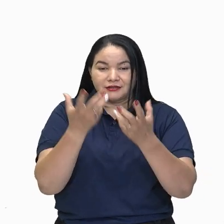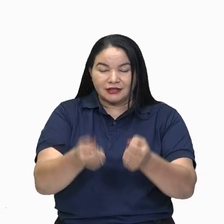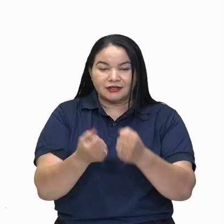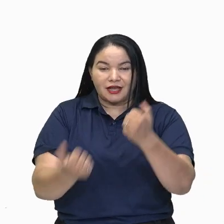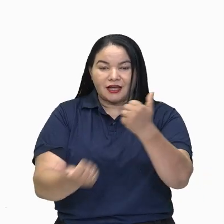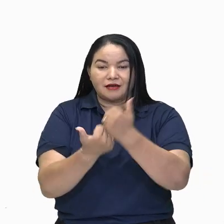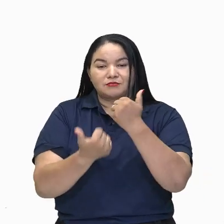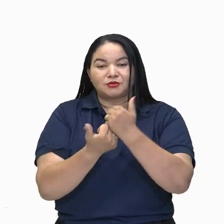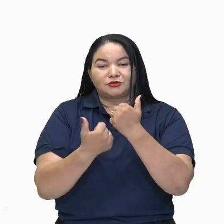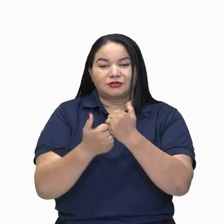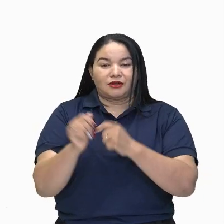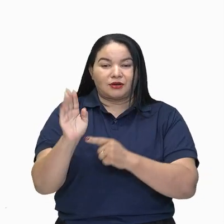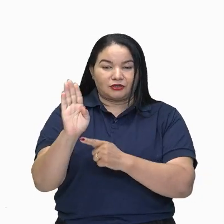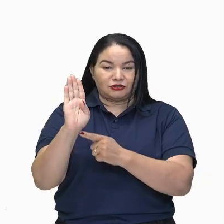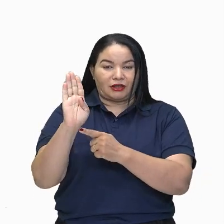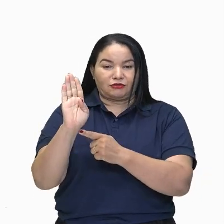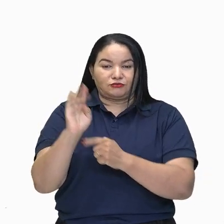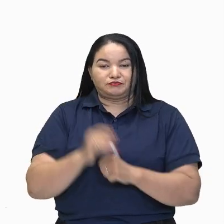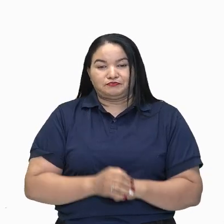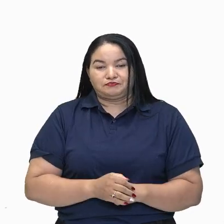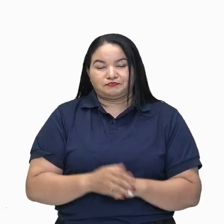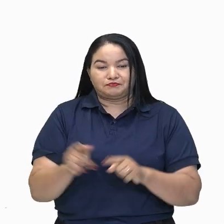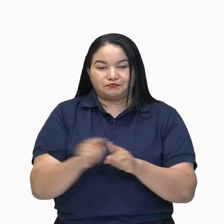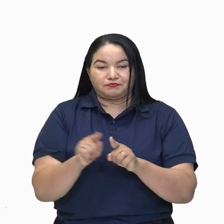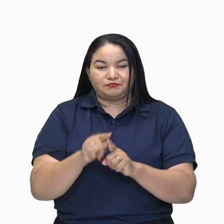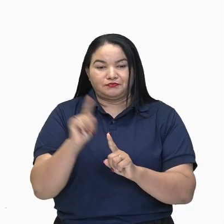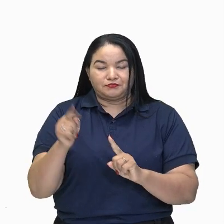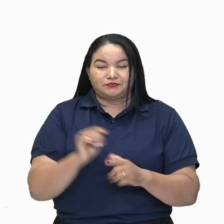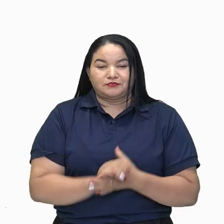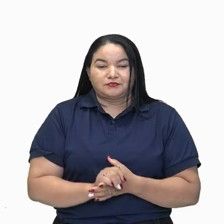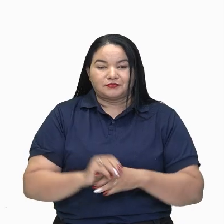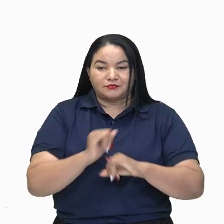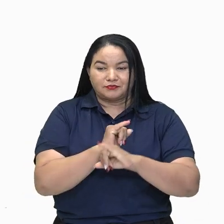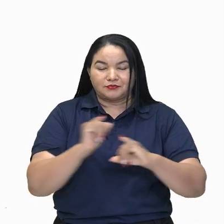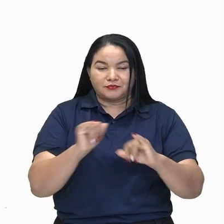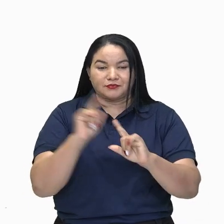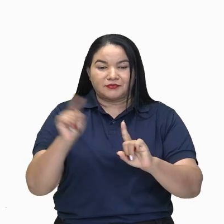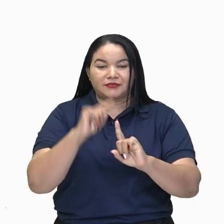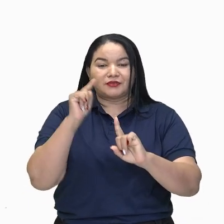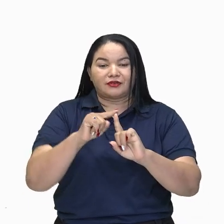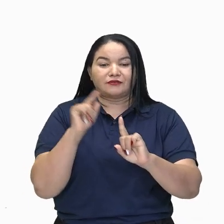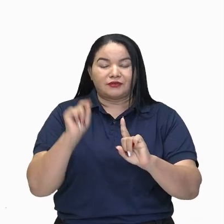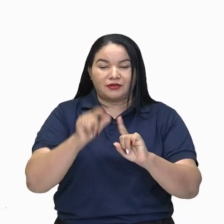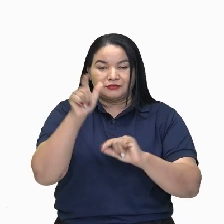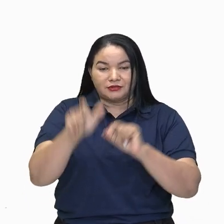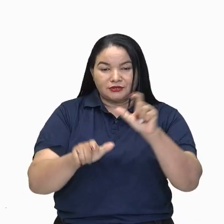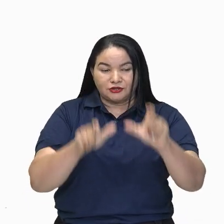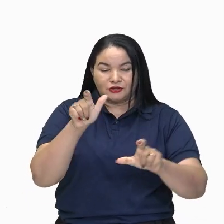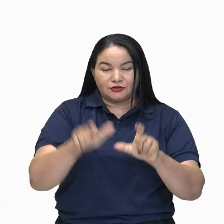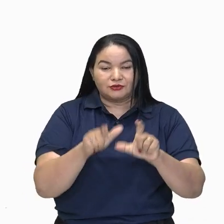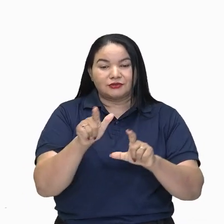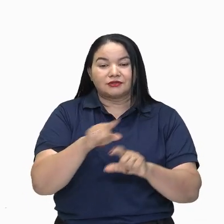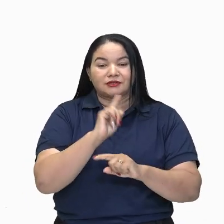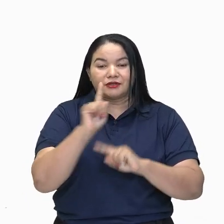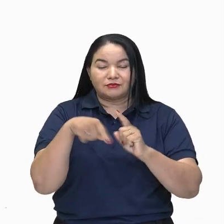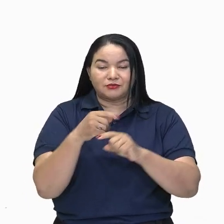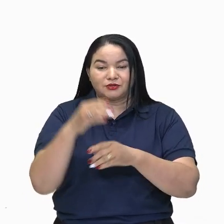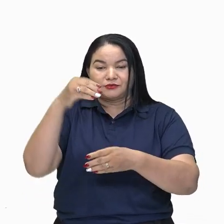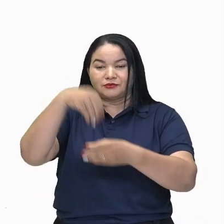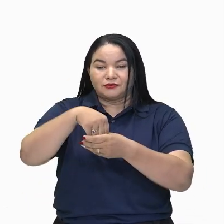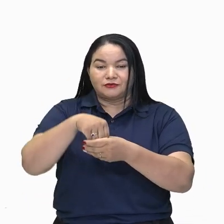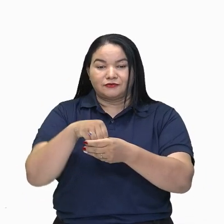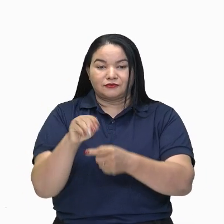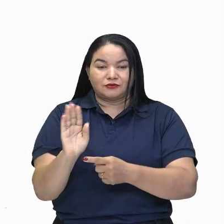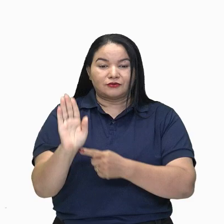determinado candidato. O público-alvo são os eleitores ou até mesmo pessoas simpatizantes que,